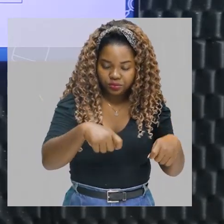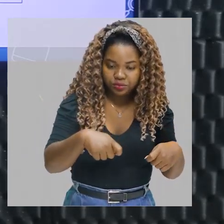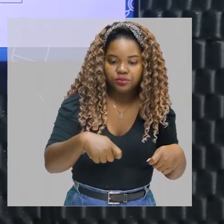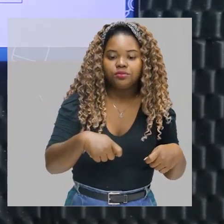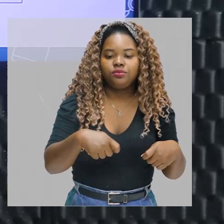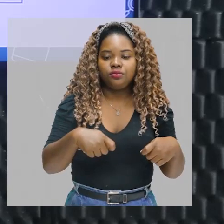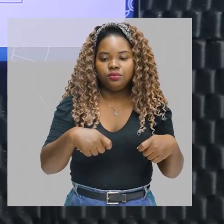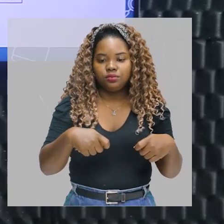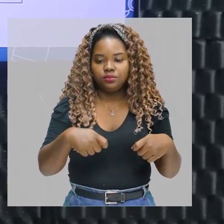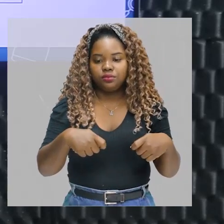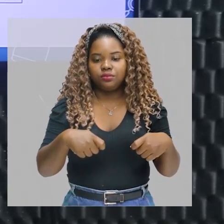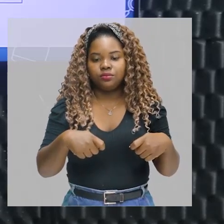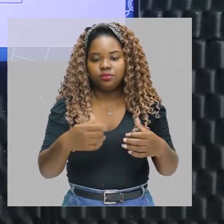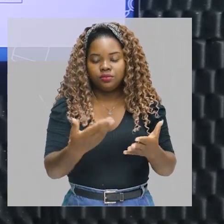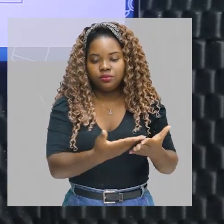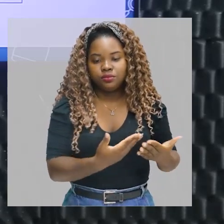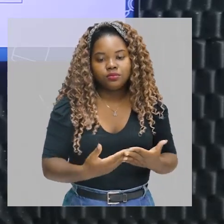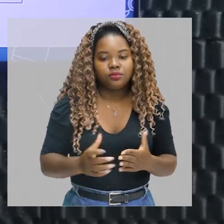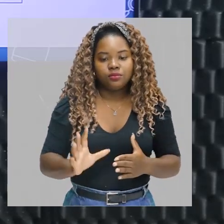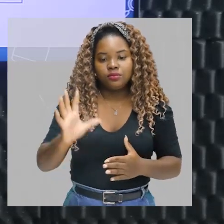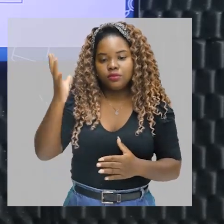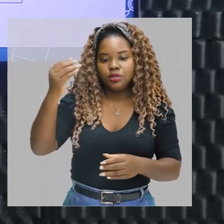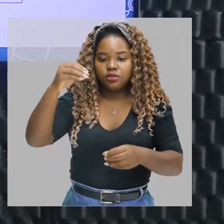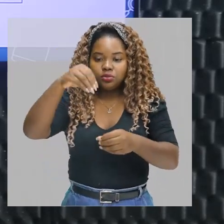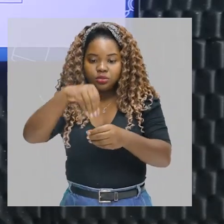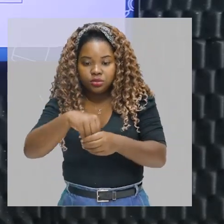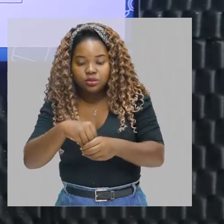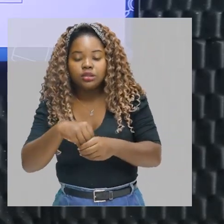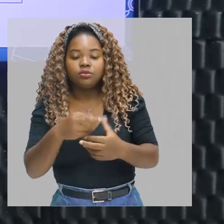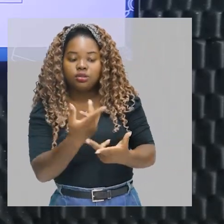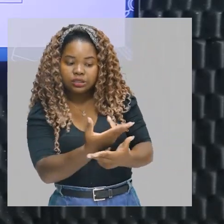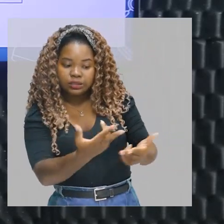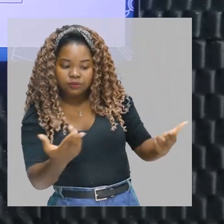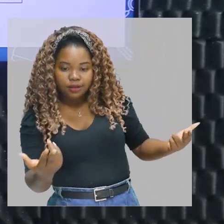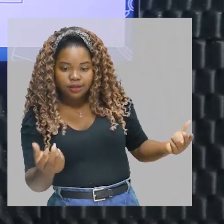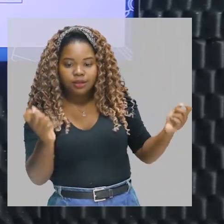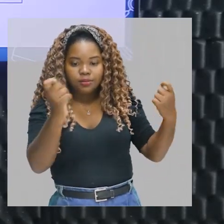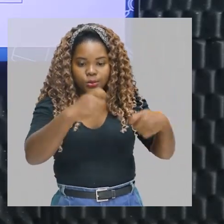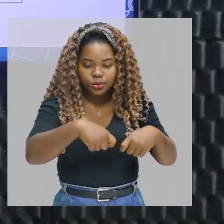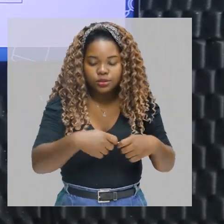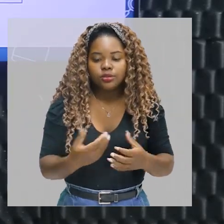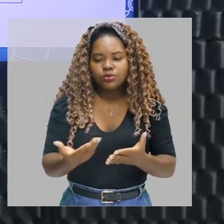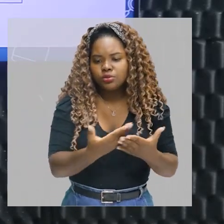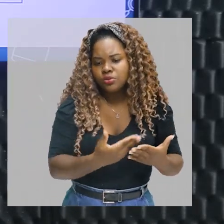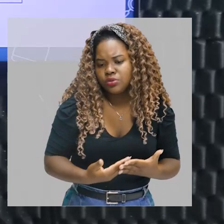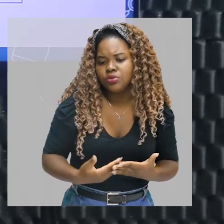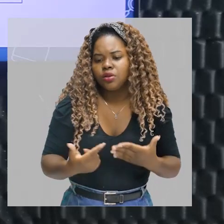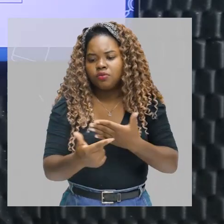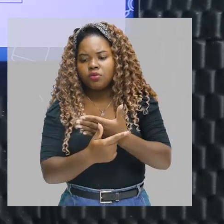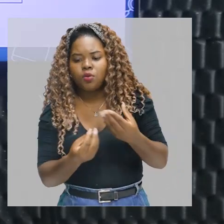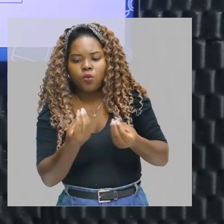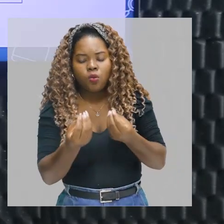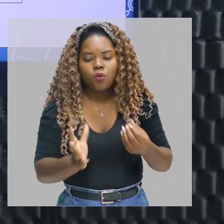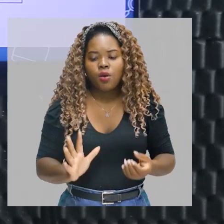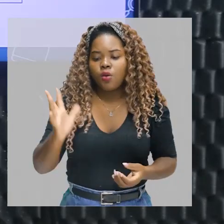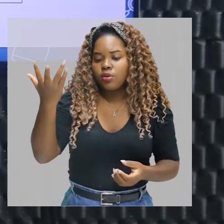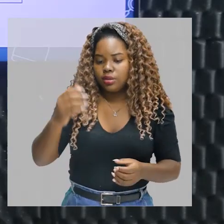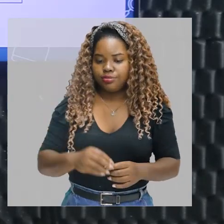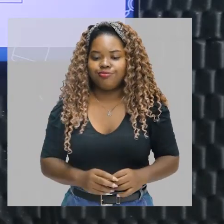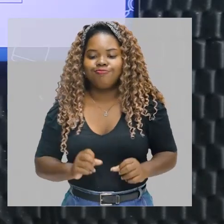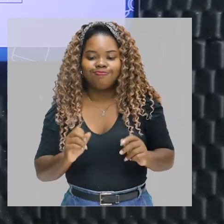esses fenômenos. Então nós estamos estudando dentro daquela fronteira, tá ok? Então nós estudamos como funciona e de que é feito por aí vai, tá